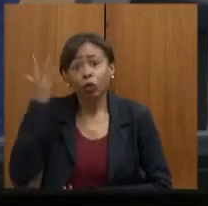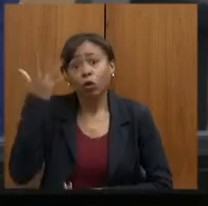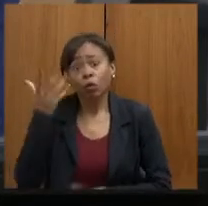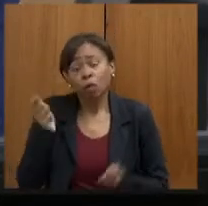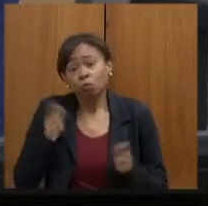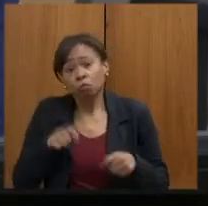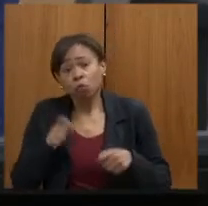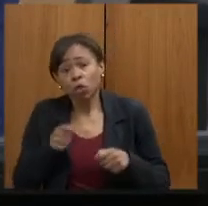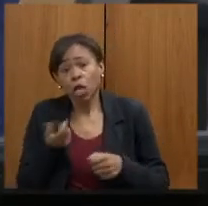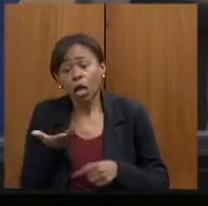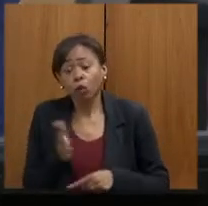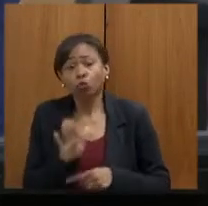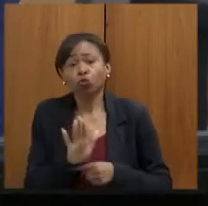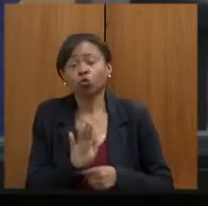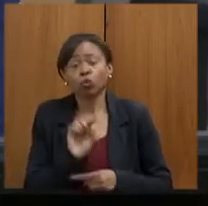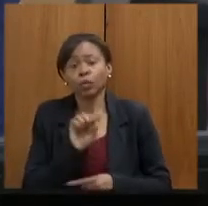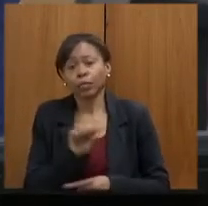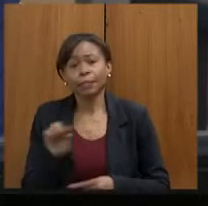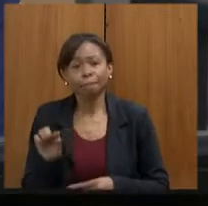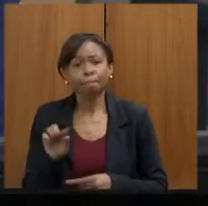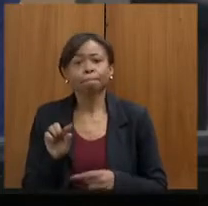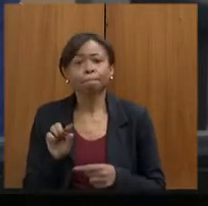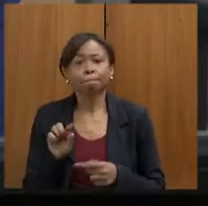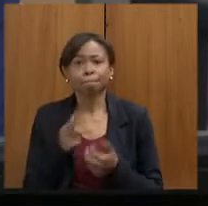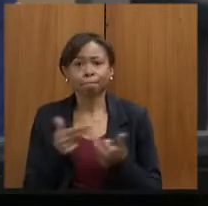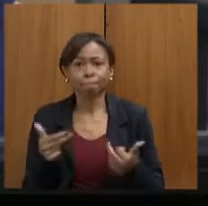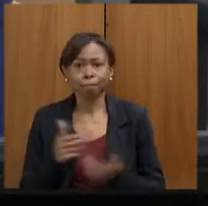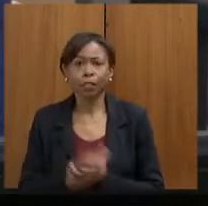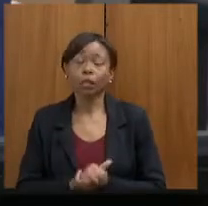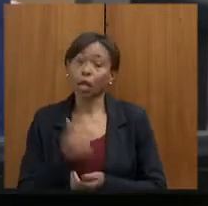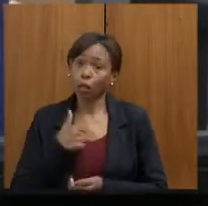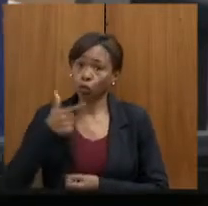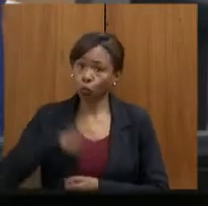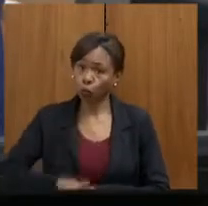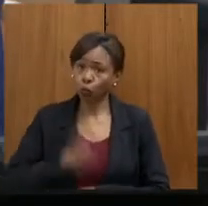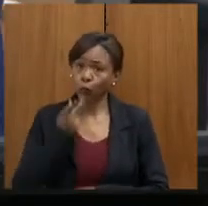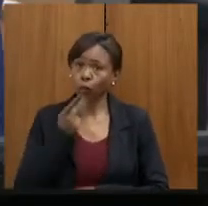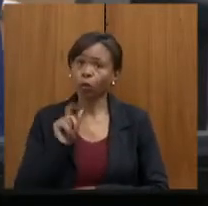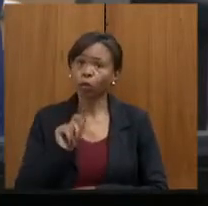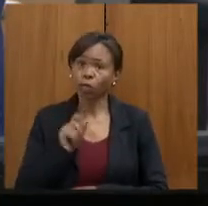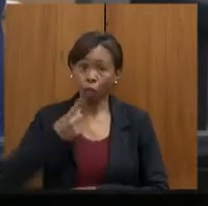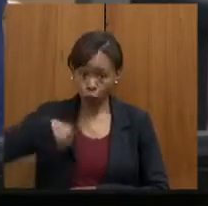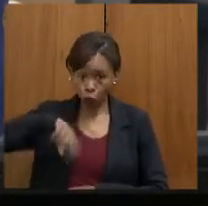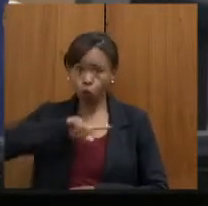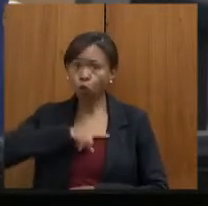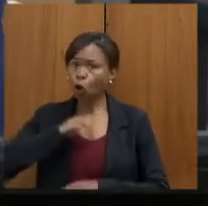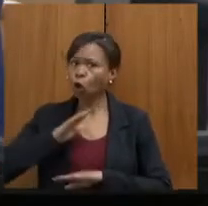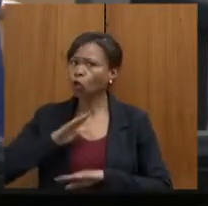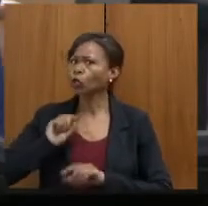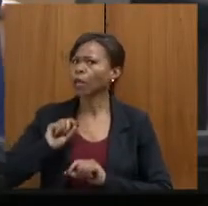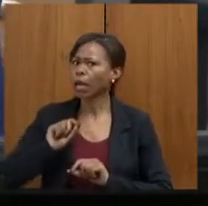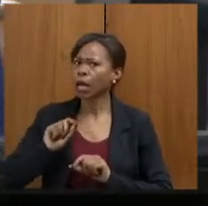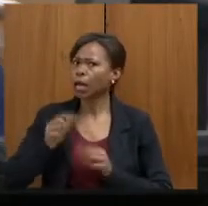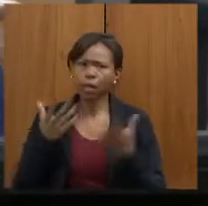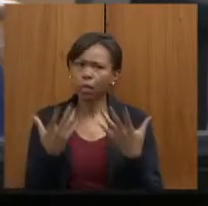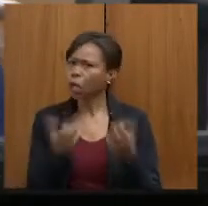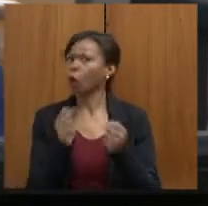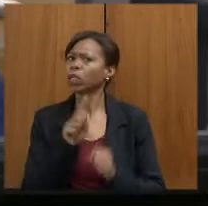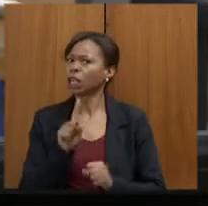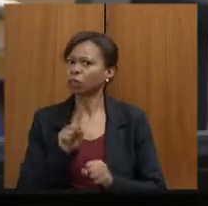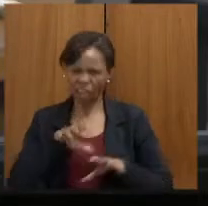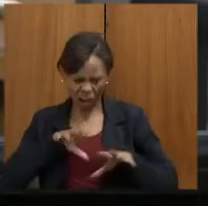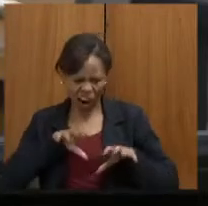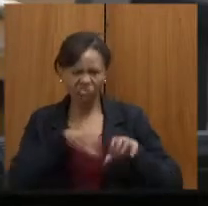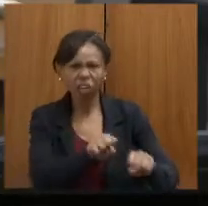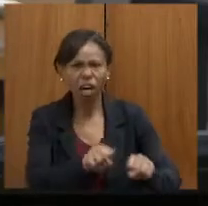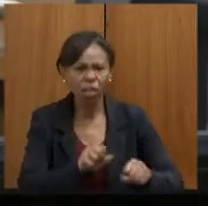possibilidade de atender o pleito e uma pedra em cima disso eu volto a dizer que nós somos totalmente contrário invasões nós